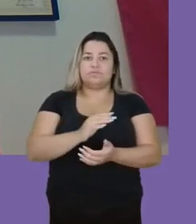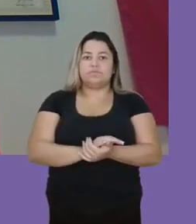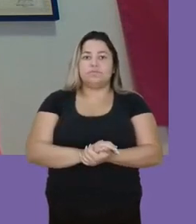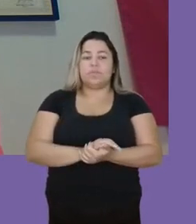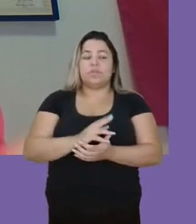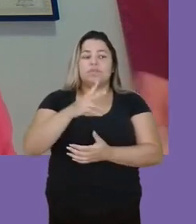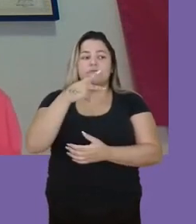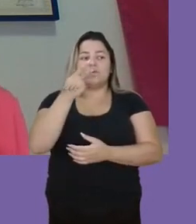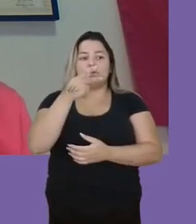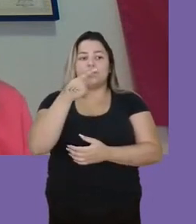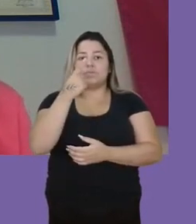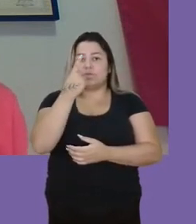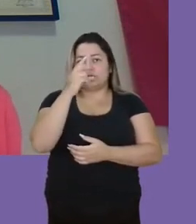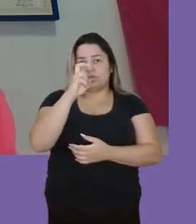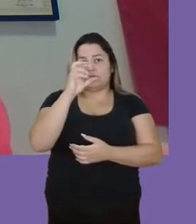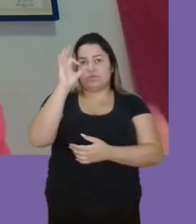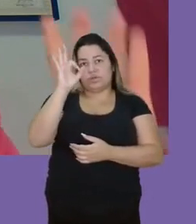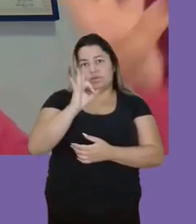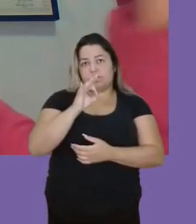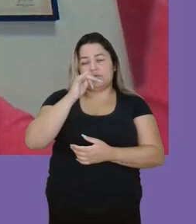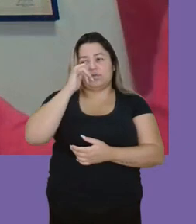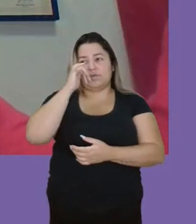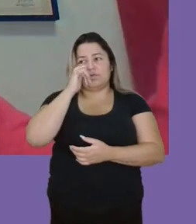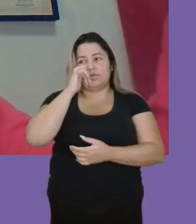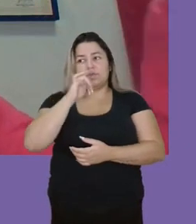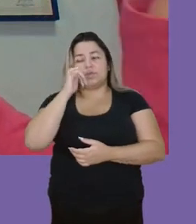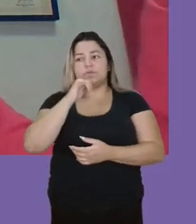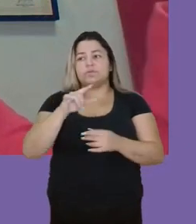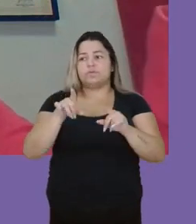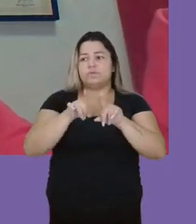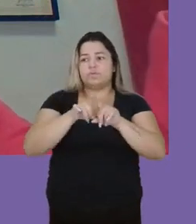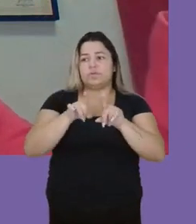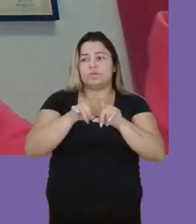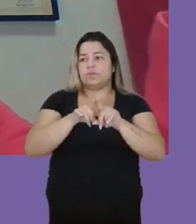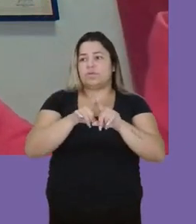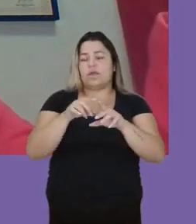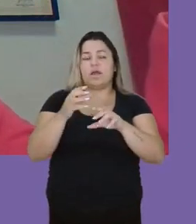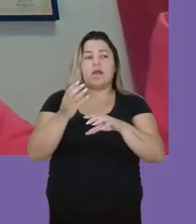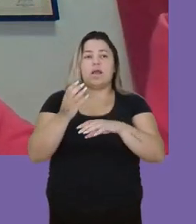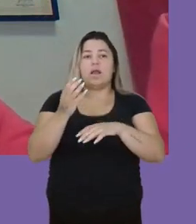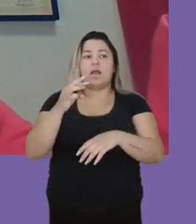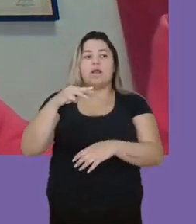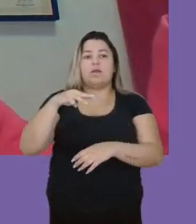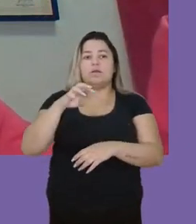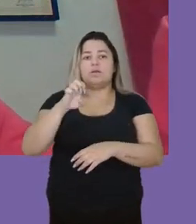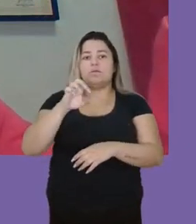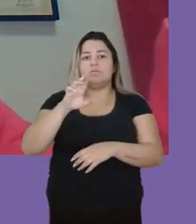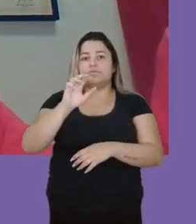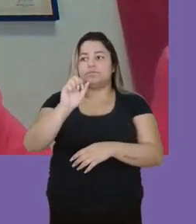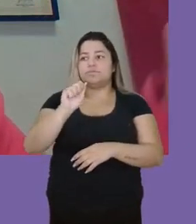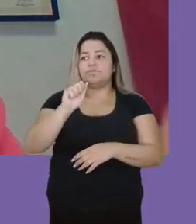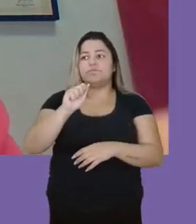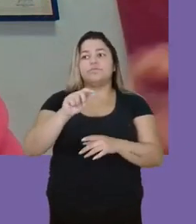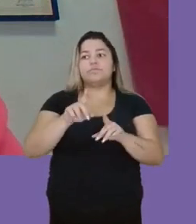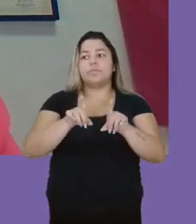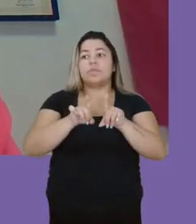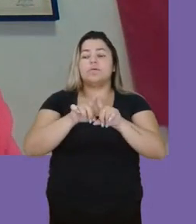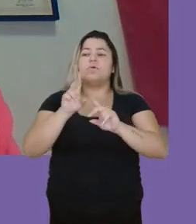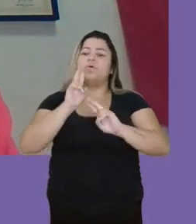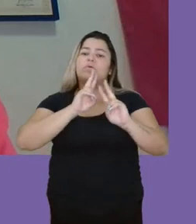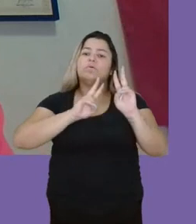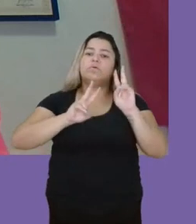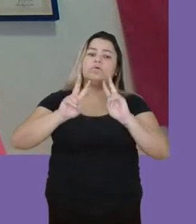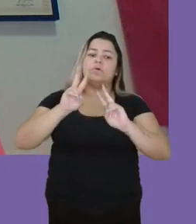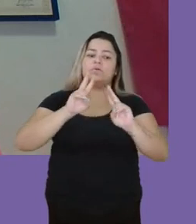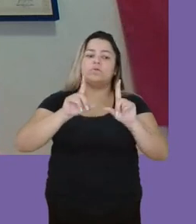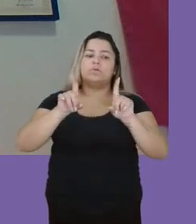fala de 15% de mulheres no parlamento, a gente está tomando somente a Câmara Federal como parâmetro, porque se a gente for olhar em